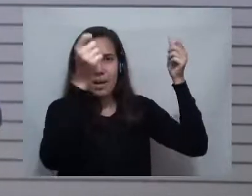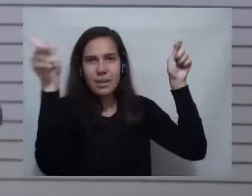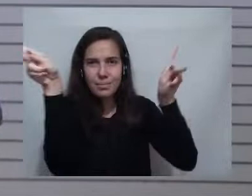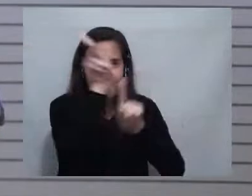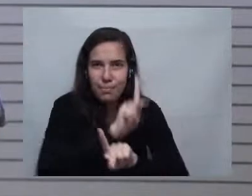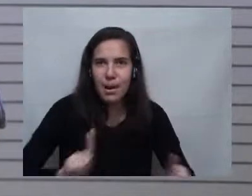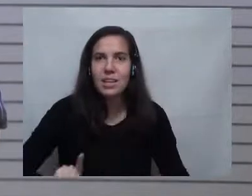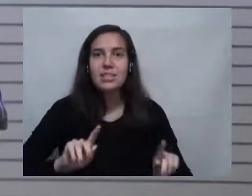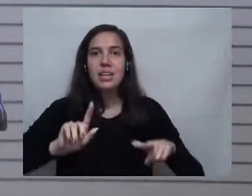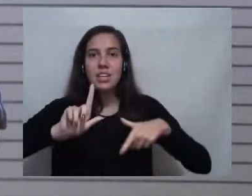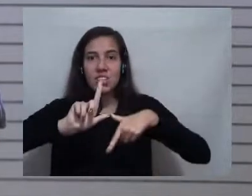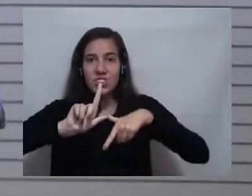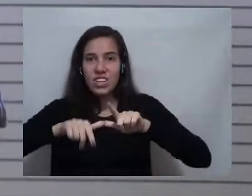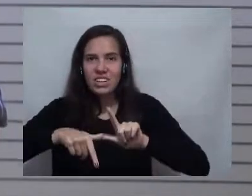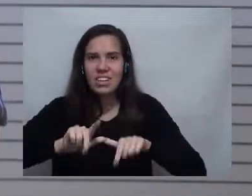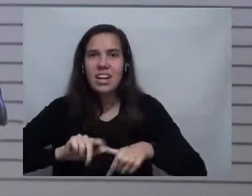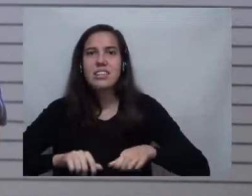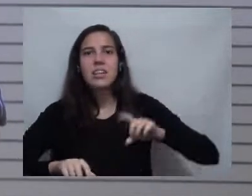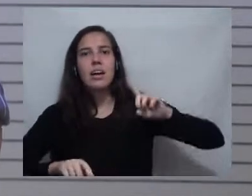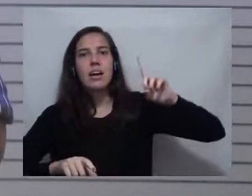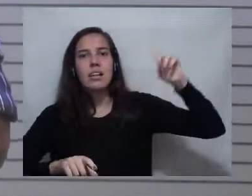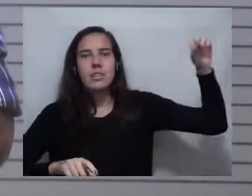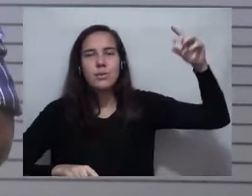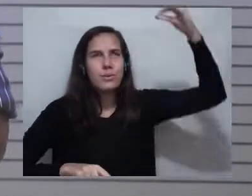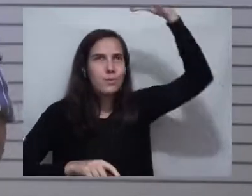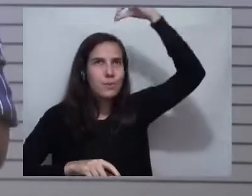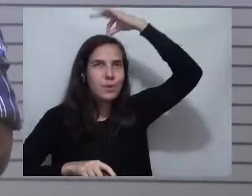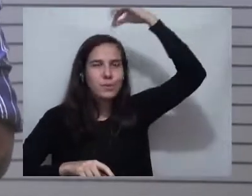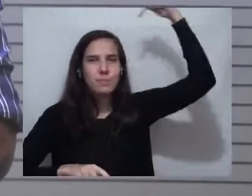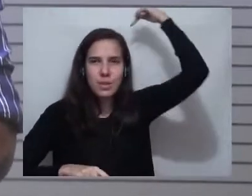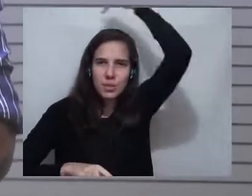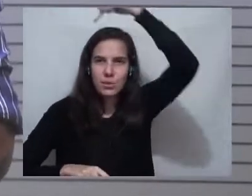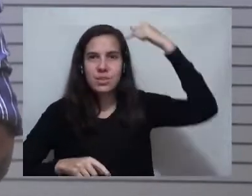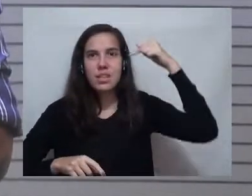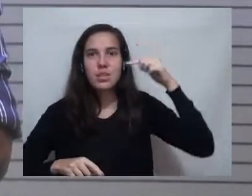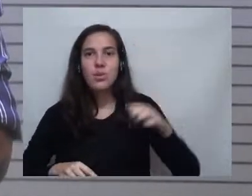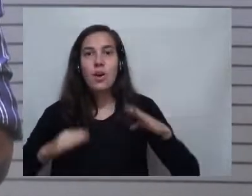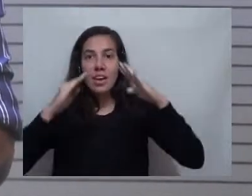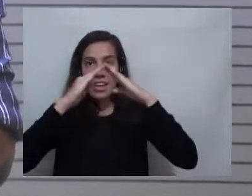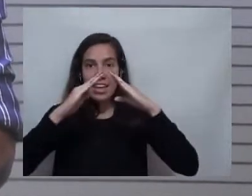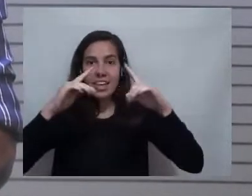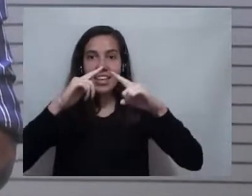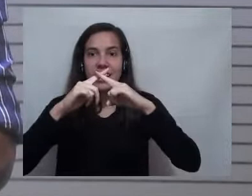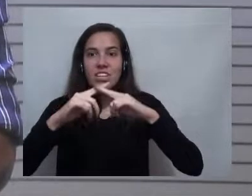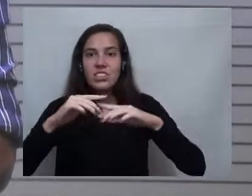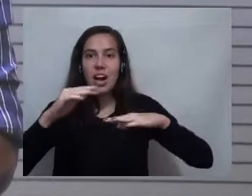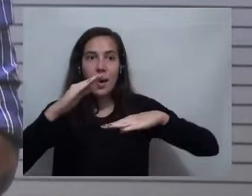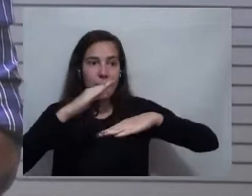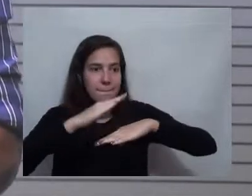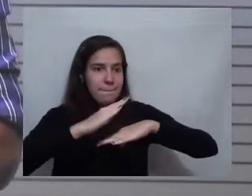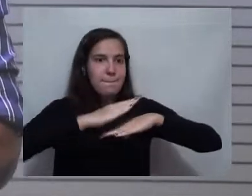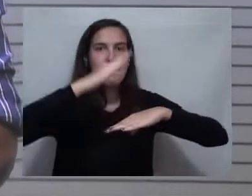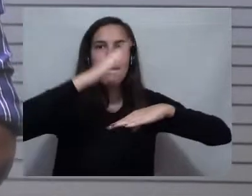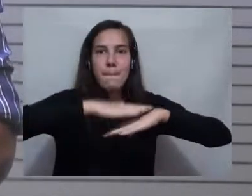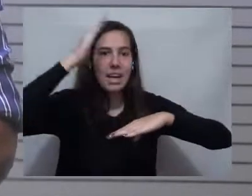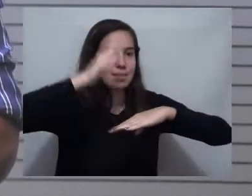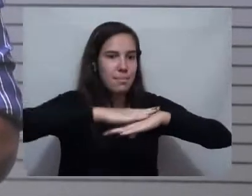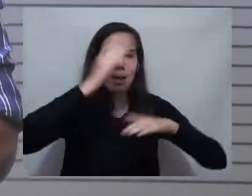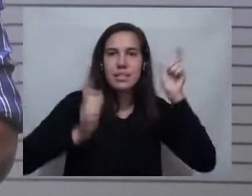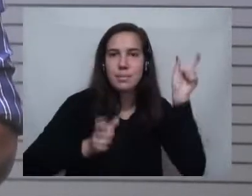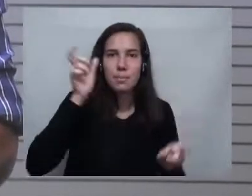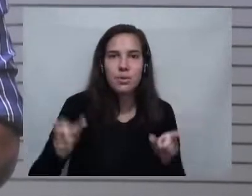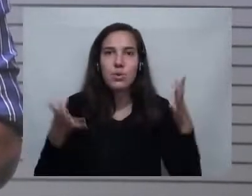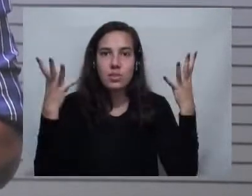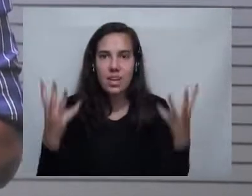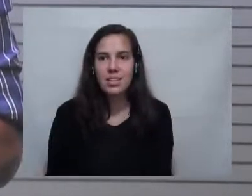Espírito Santo crescia em número tá passando o Pedro por toda parte de seu também ao Santos que